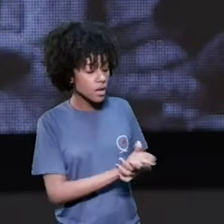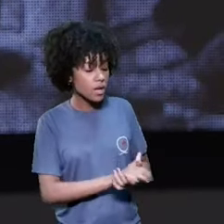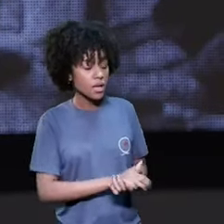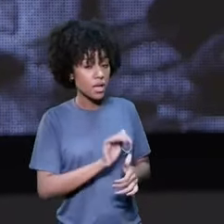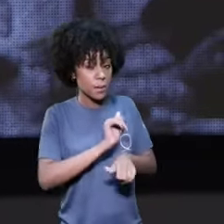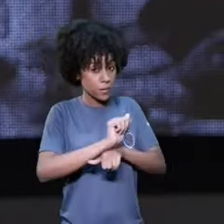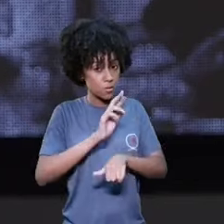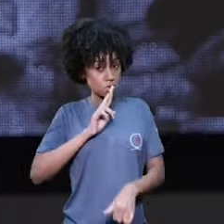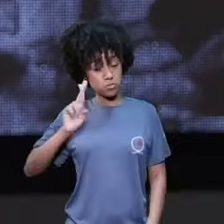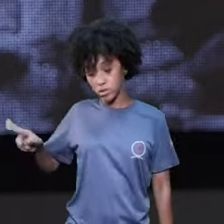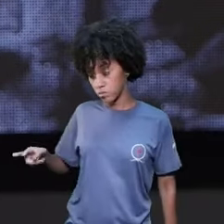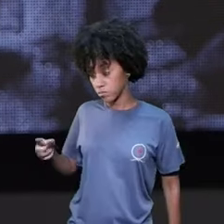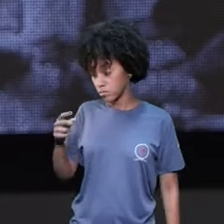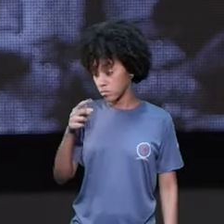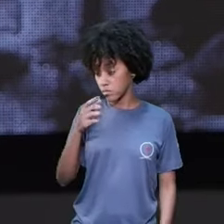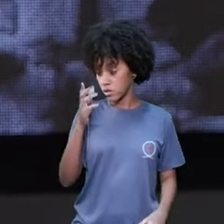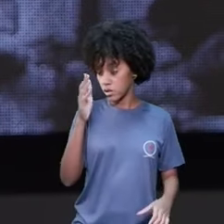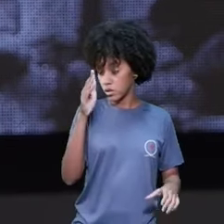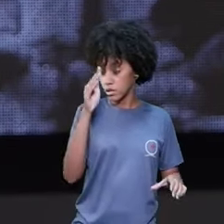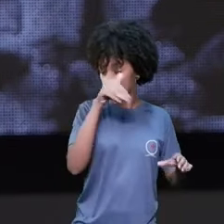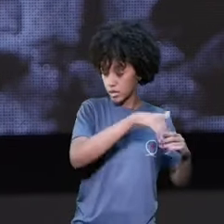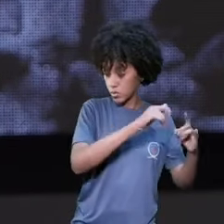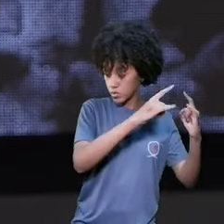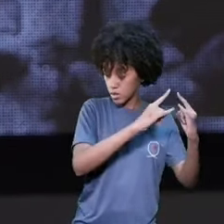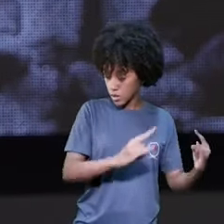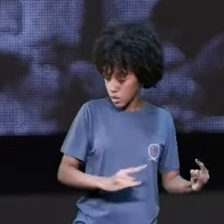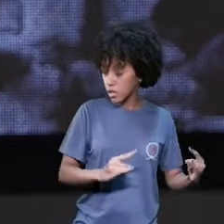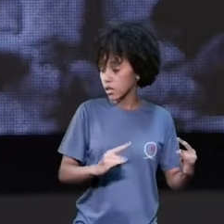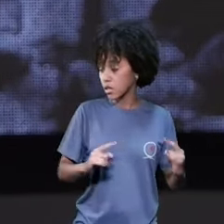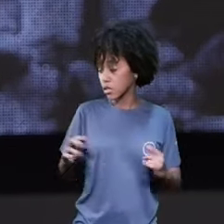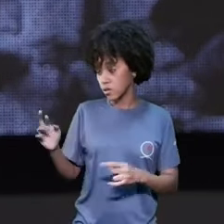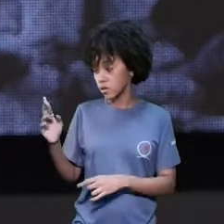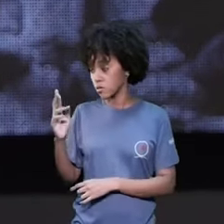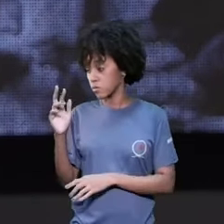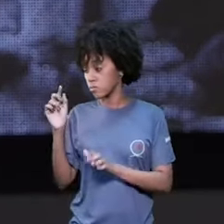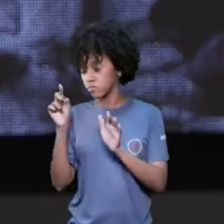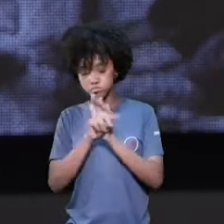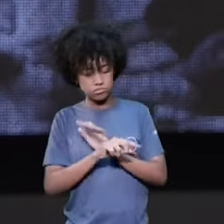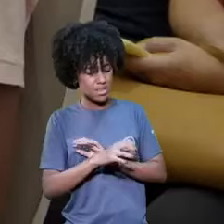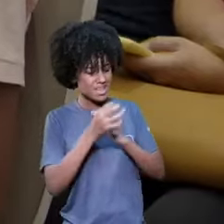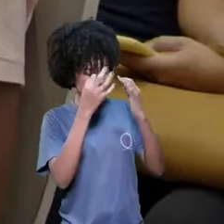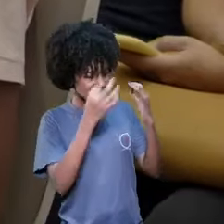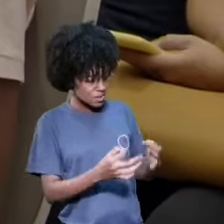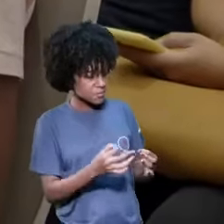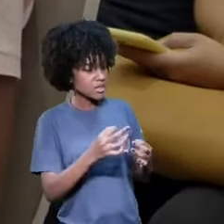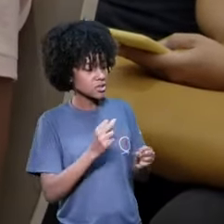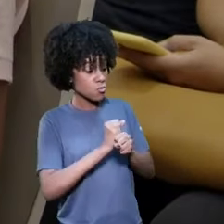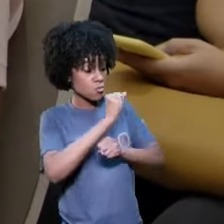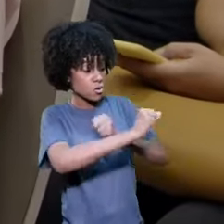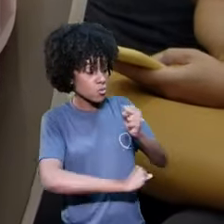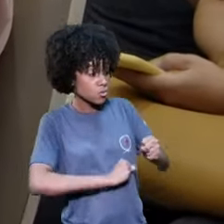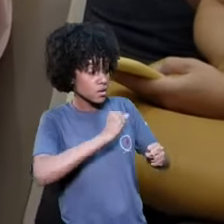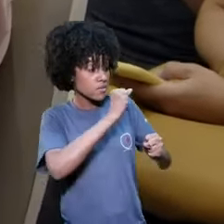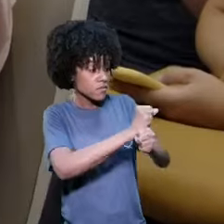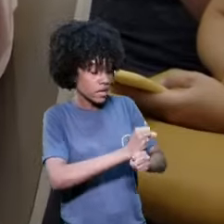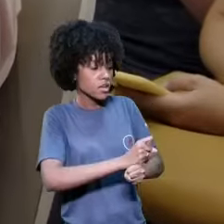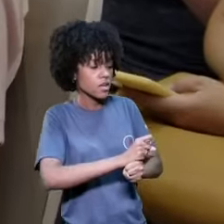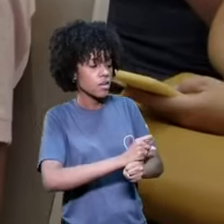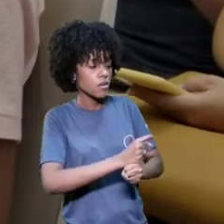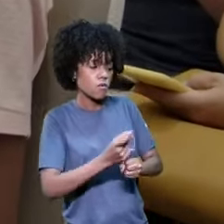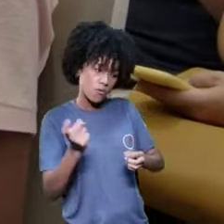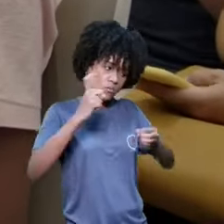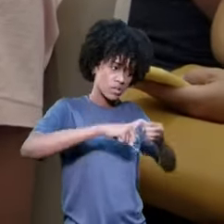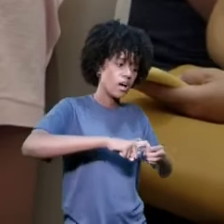respondeu: Ela está na tenda. E um deles disse: Certamente voltarei a ti daqui a um ano. Sara, tua mulher, dará luz a um filho. Sara